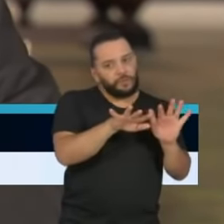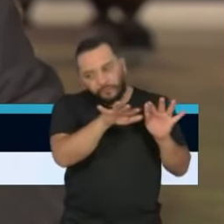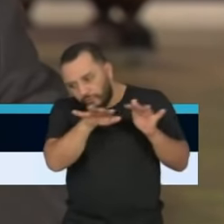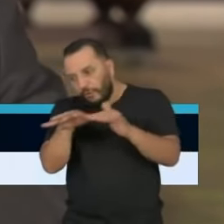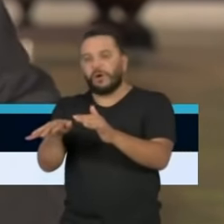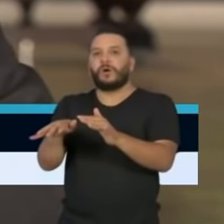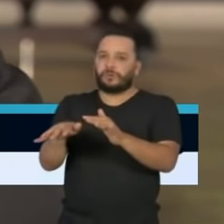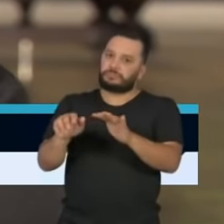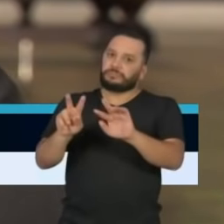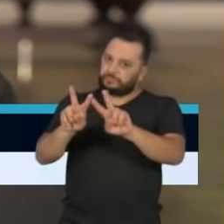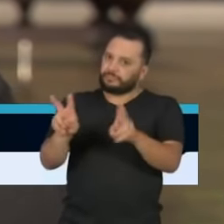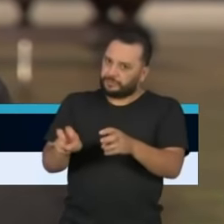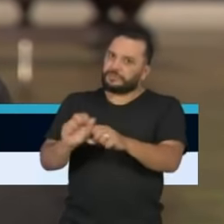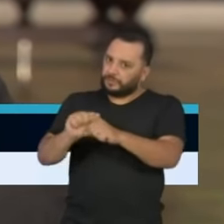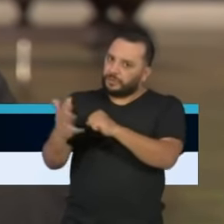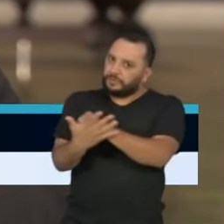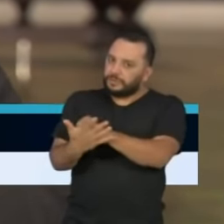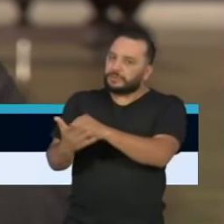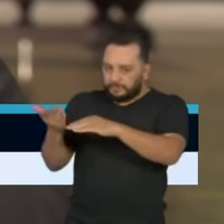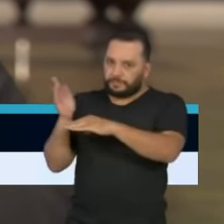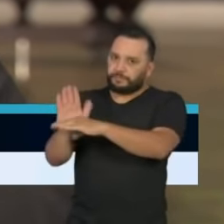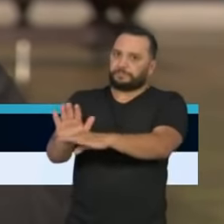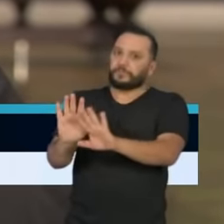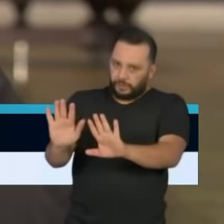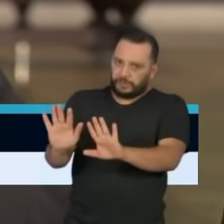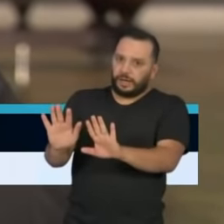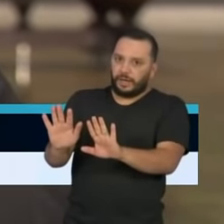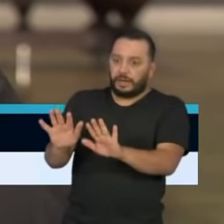de serviços de saúde colaborar na questão